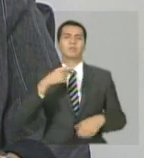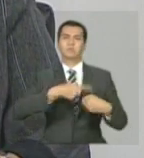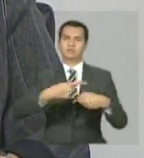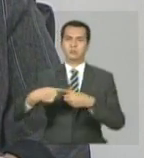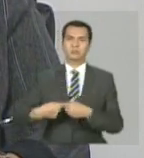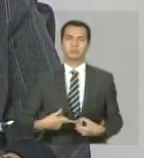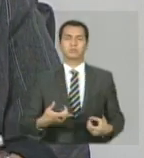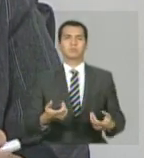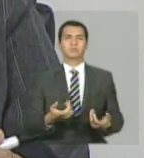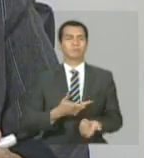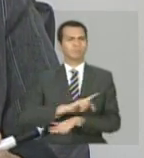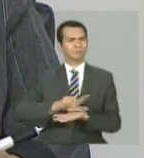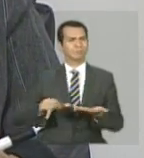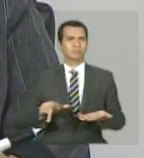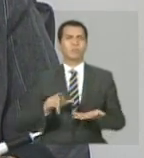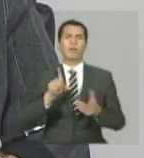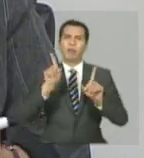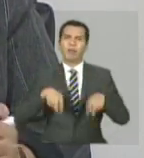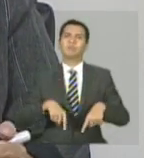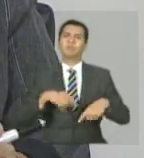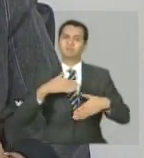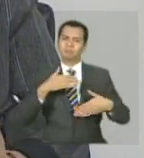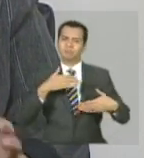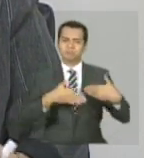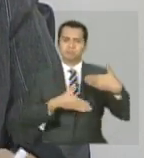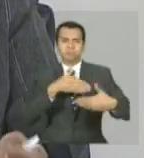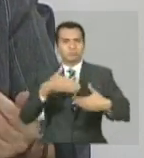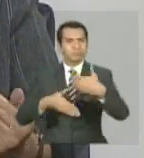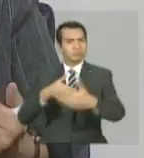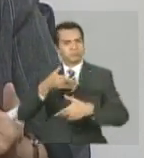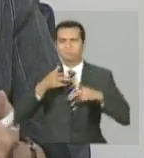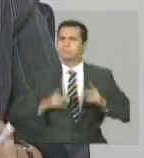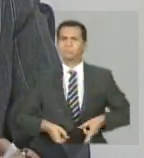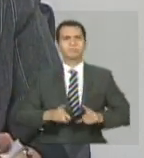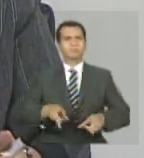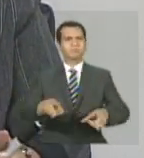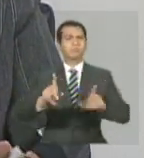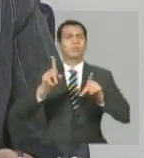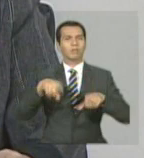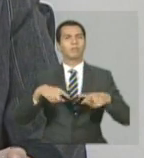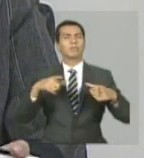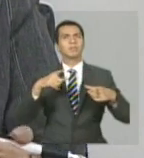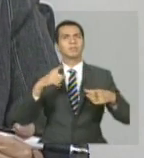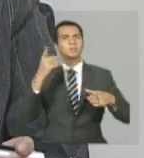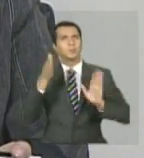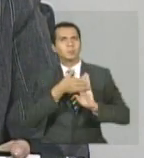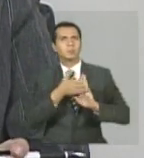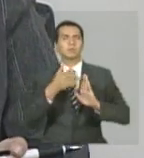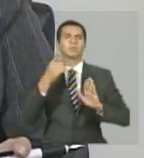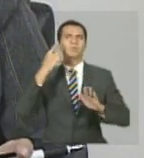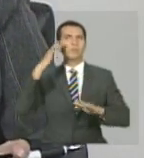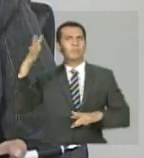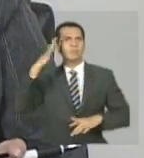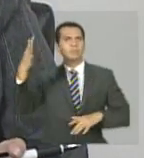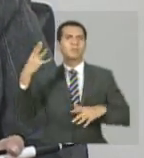é um processo permanente de reflexão, de proposição. Também quero lembrar que, além das